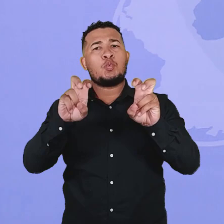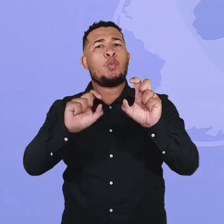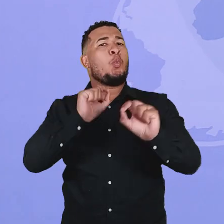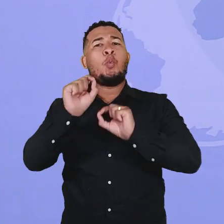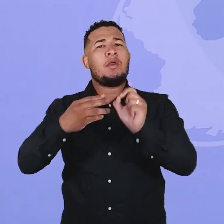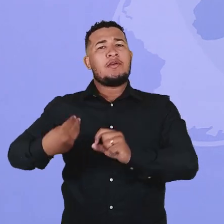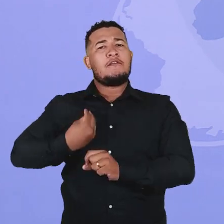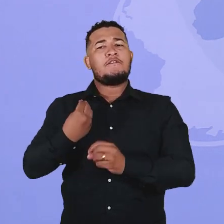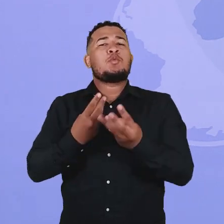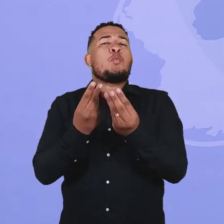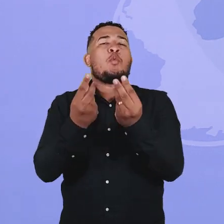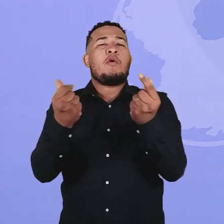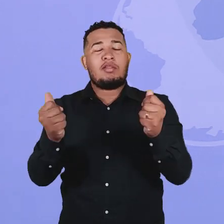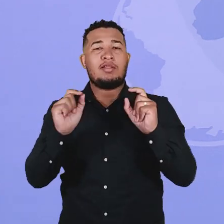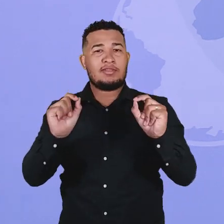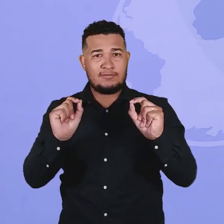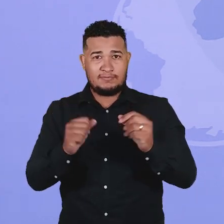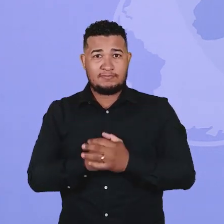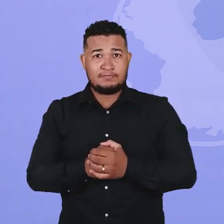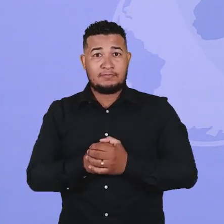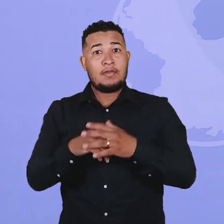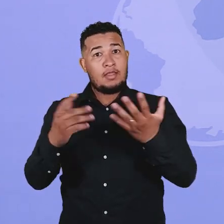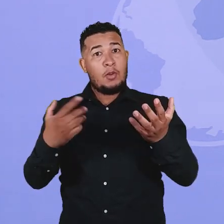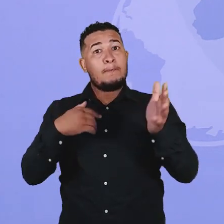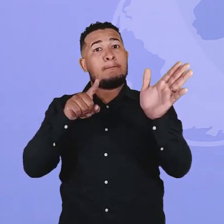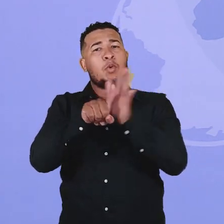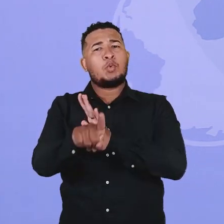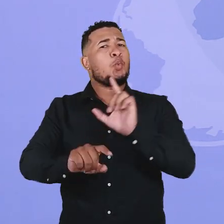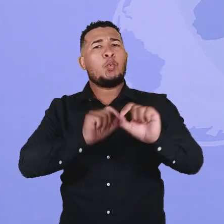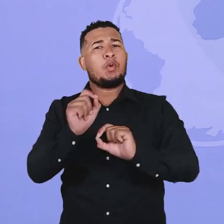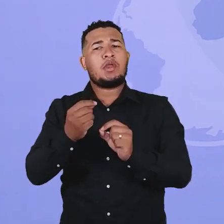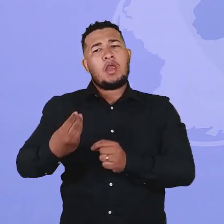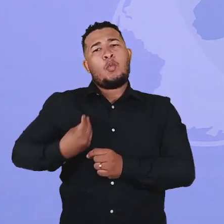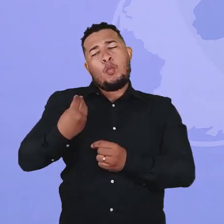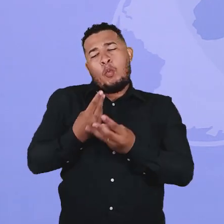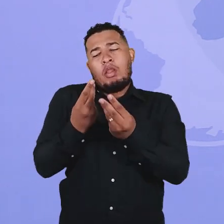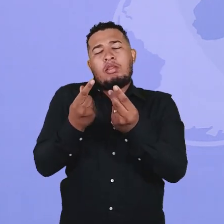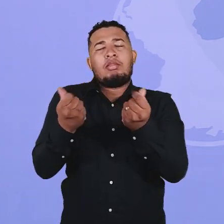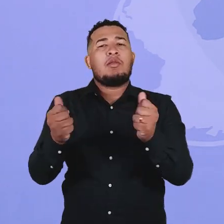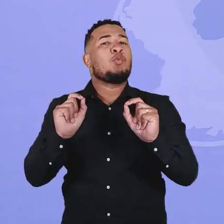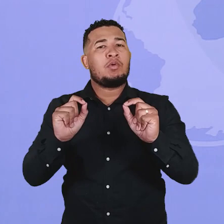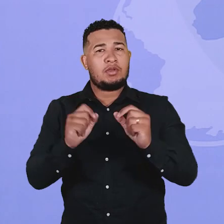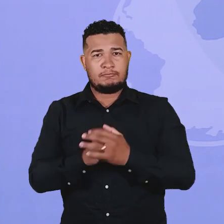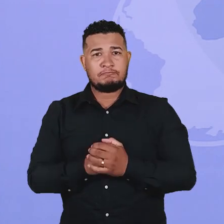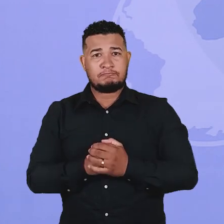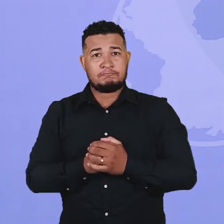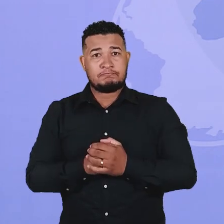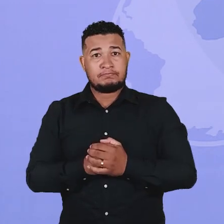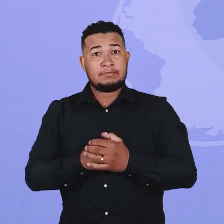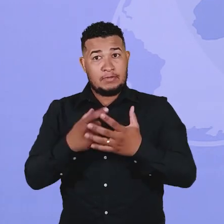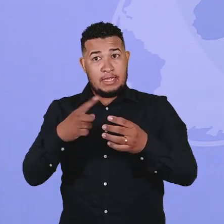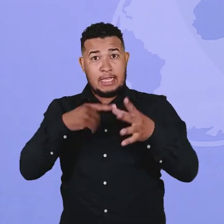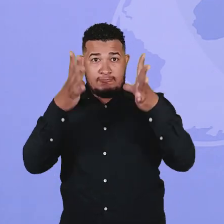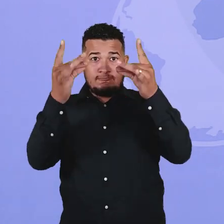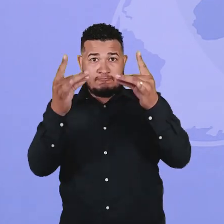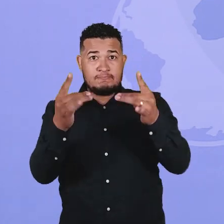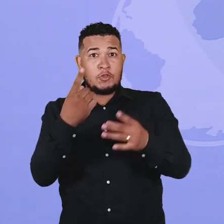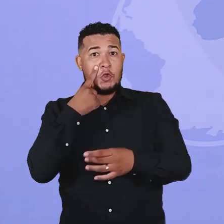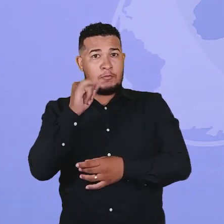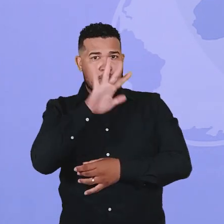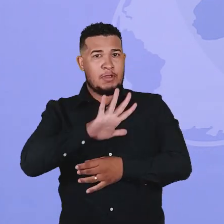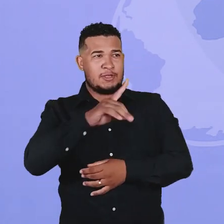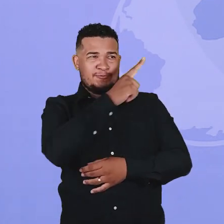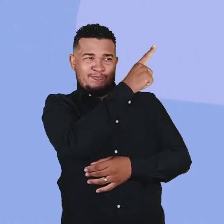o que é qualidade de vida. Quando pergunto para você o que é a qualidade de vida, o que é qualidade de vida para você? E eu trouxe uma definição que